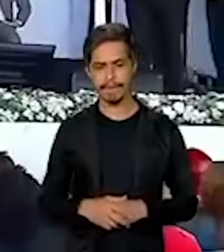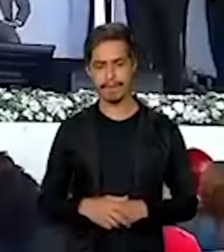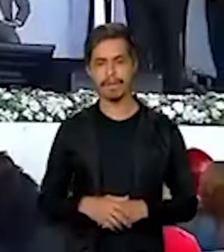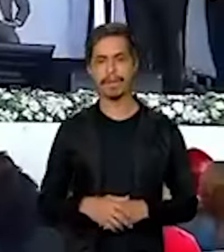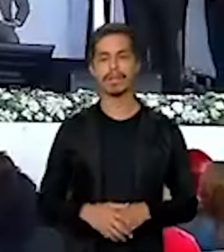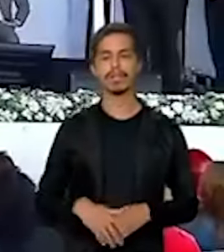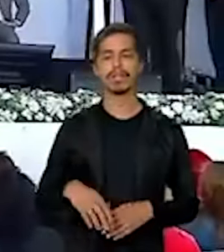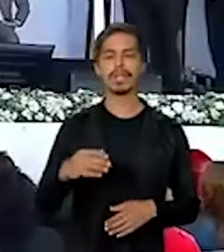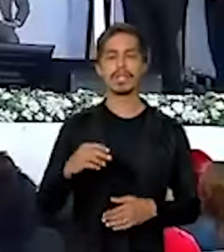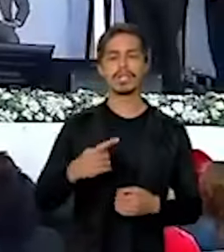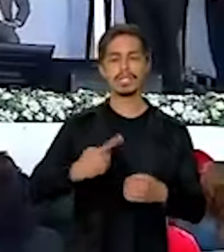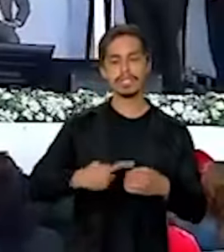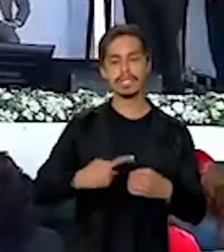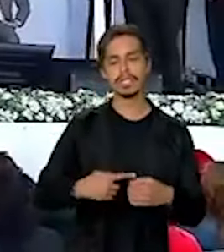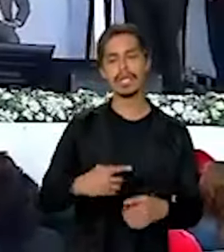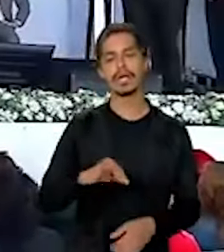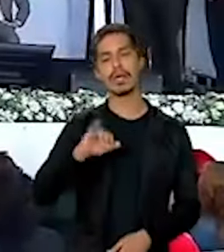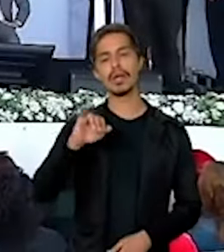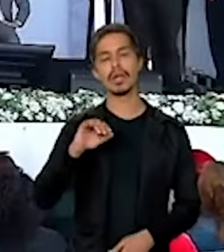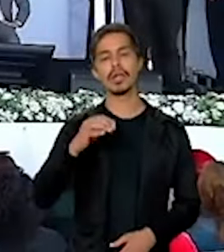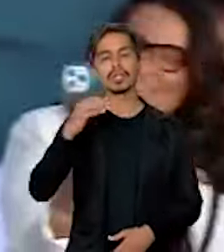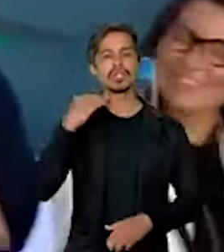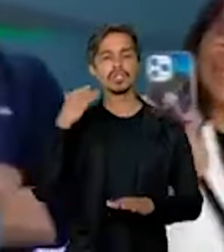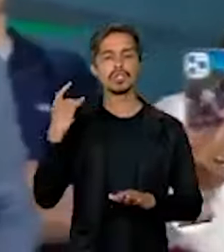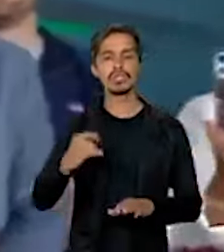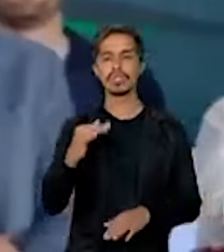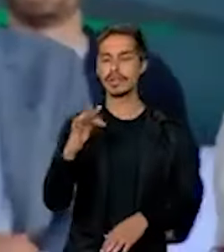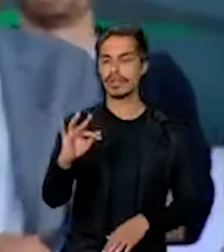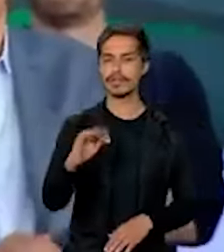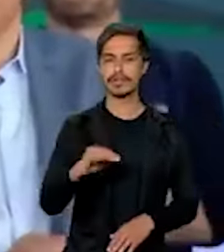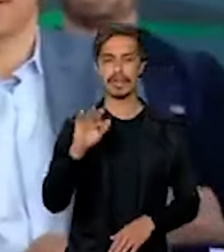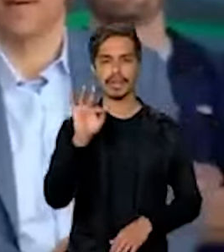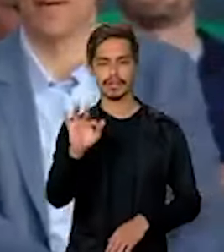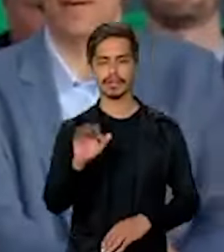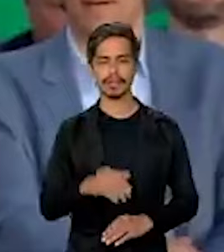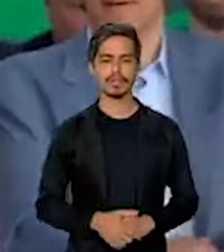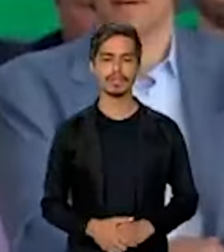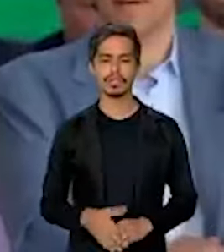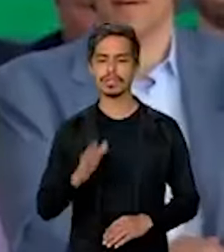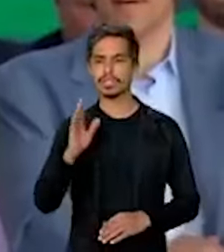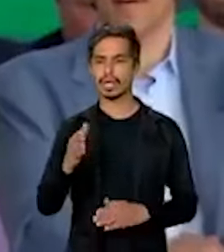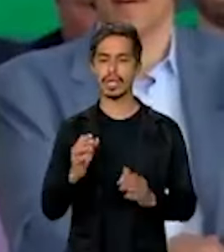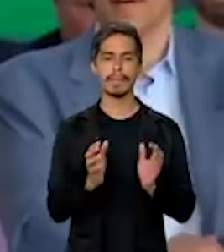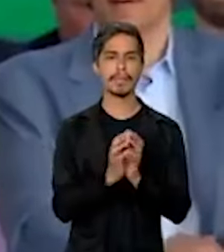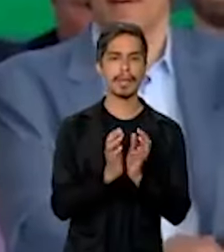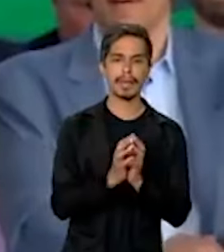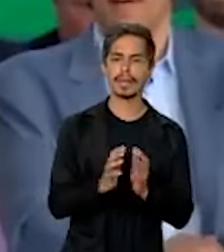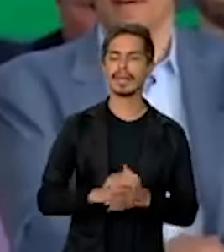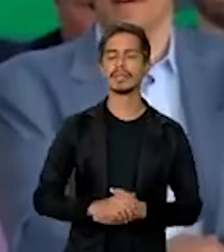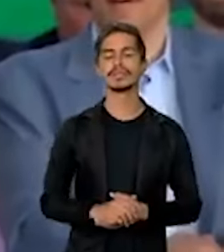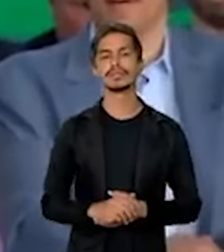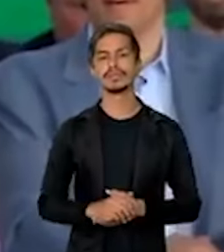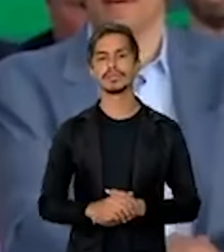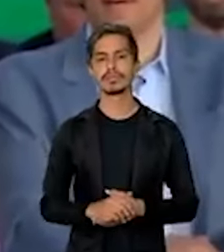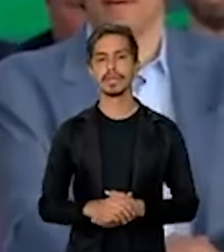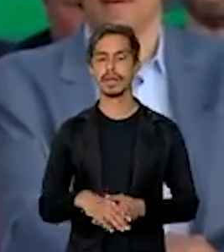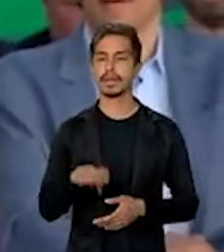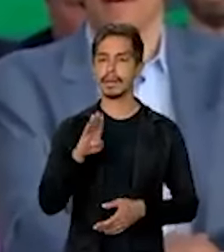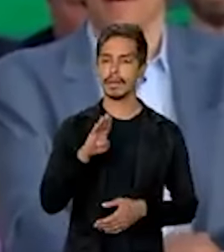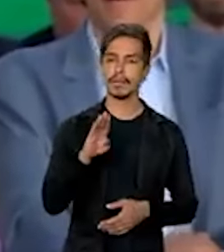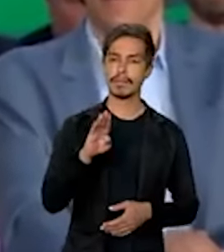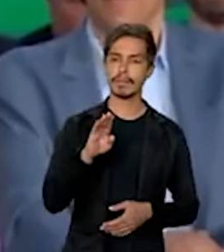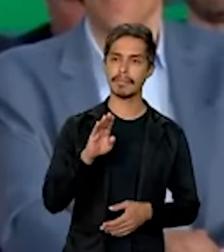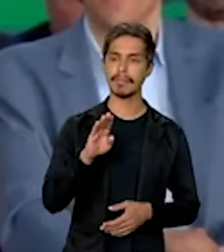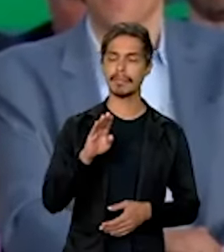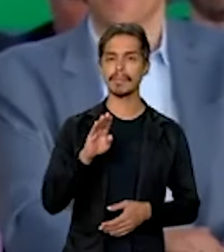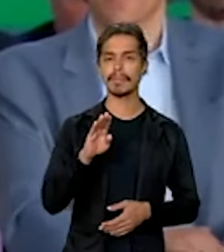Juiz de Fora, já fui ao Rio de Janeiro inaugurar casa, já fui a Pernambuco, já fui, sabe, a Bahia,